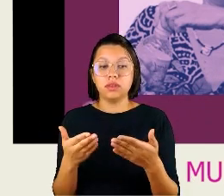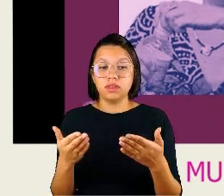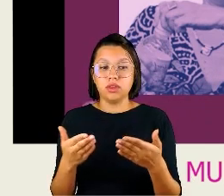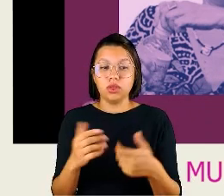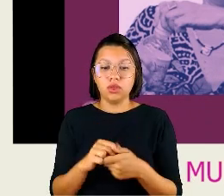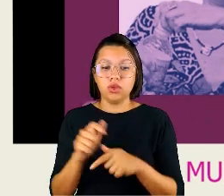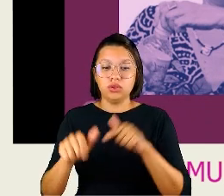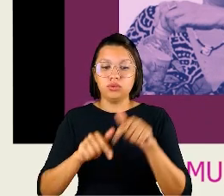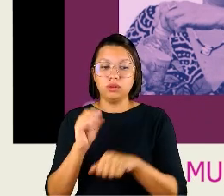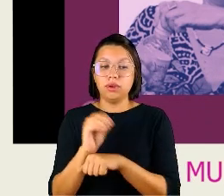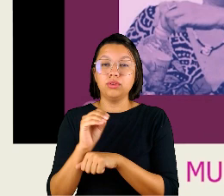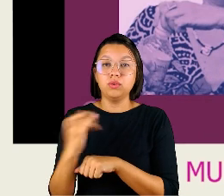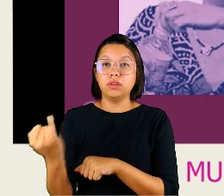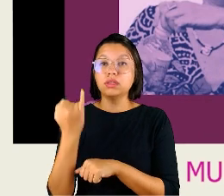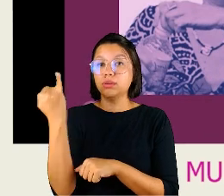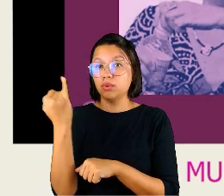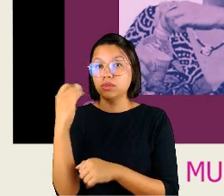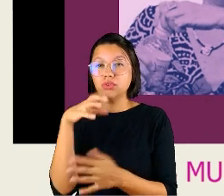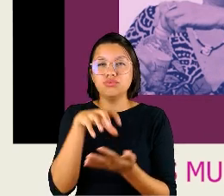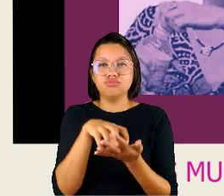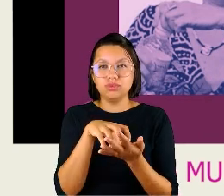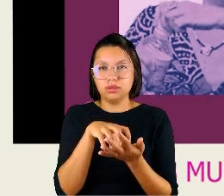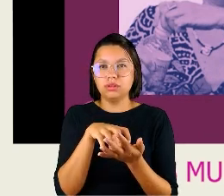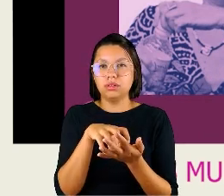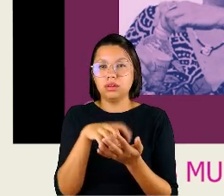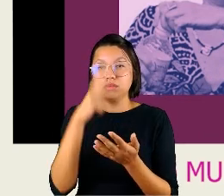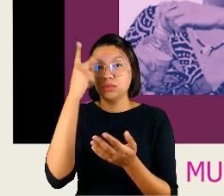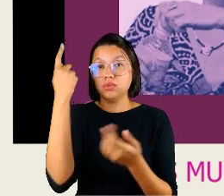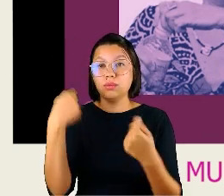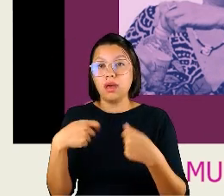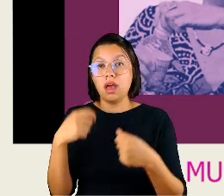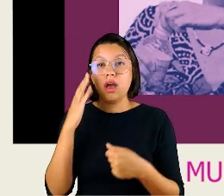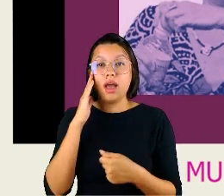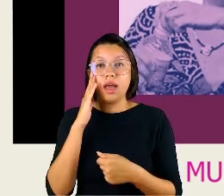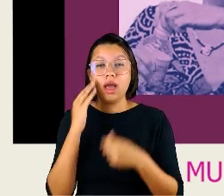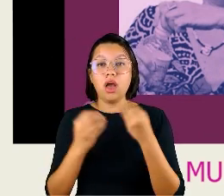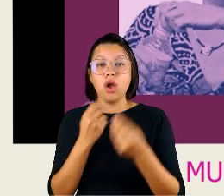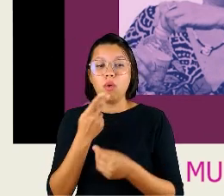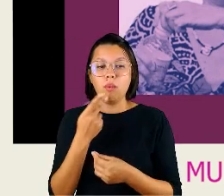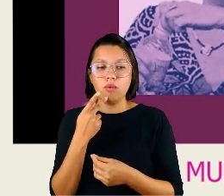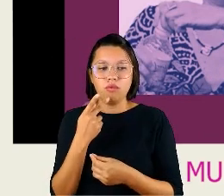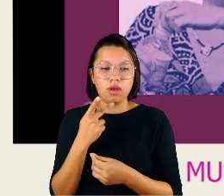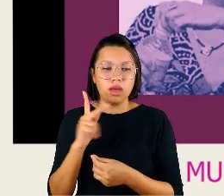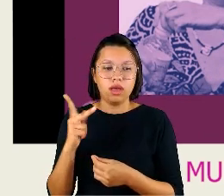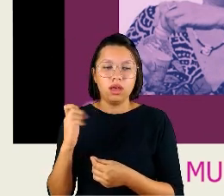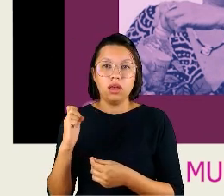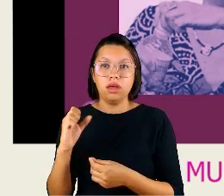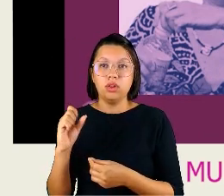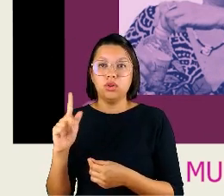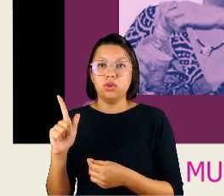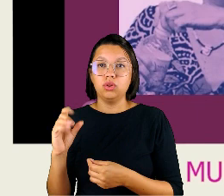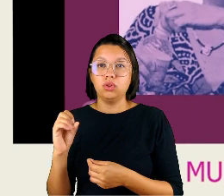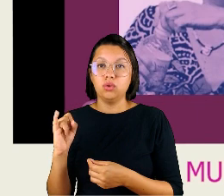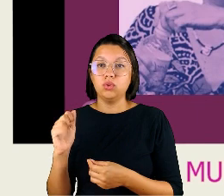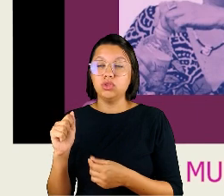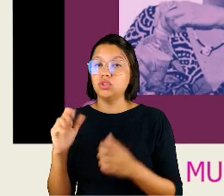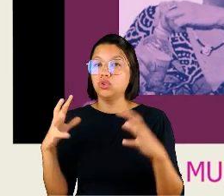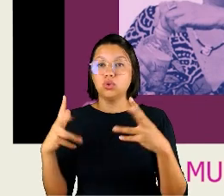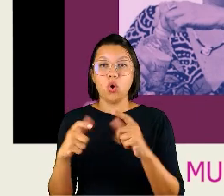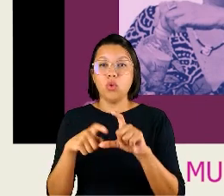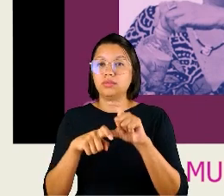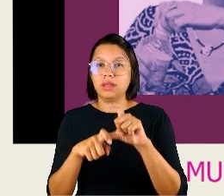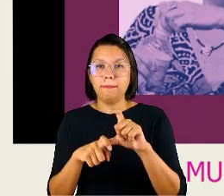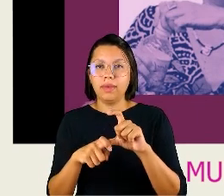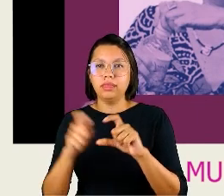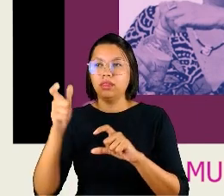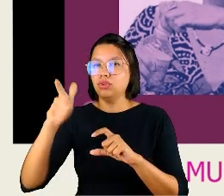do cuidado é tão importante e tão central, né? As pessoas precisam entender, como diz Heloísa Buarque de Almeida, que todo mundo depende um dos outros. Então,